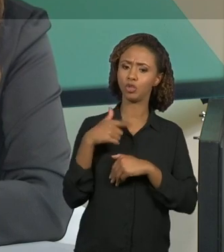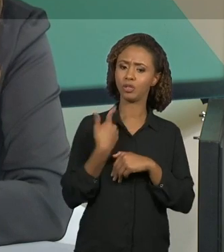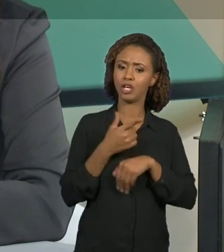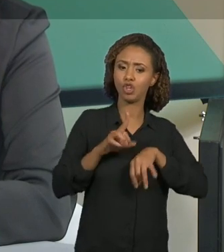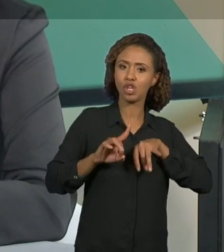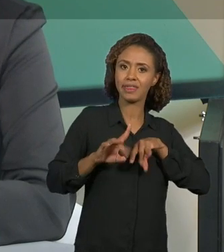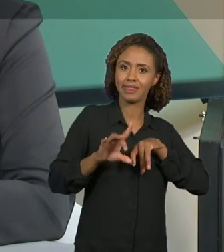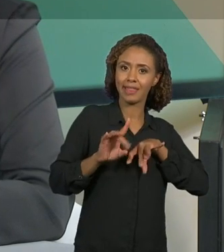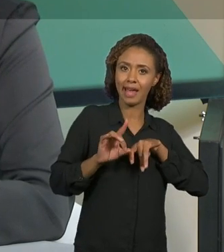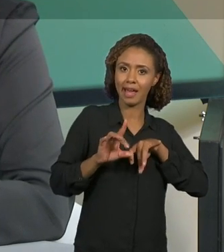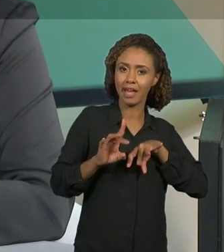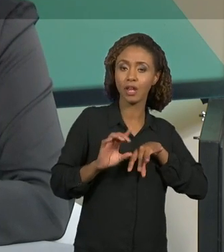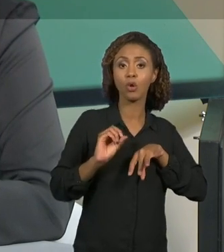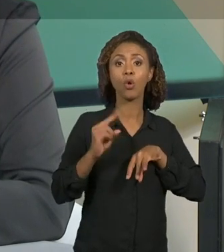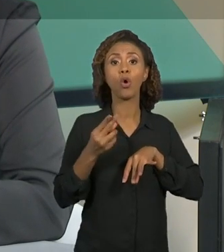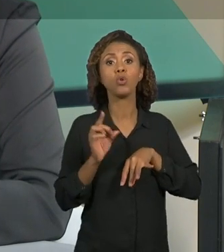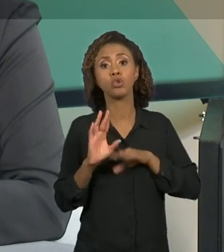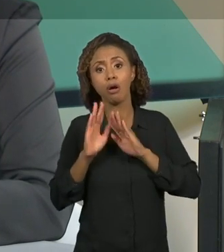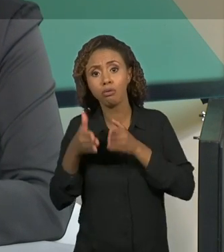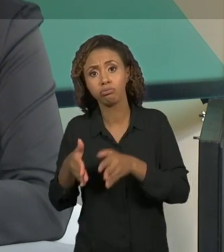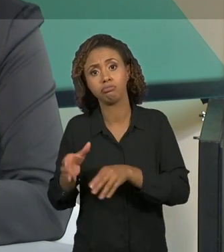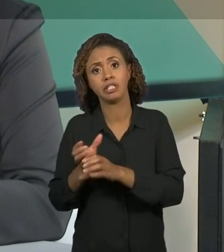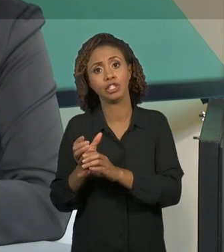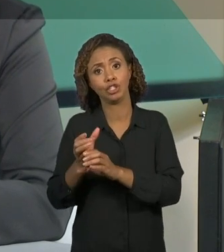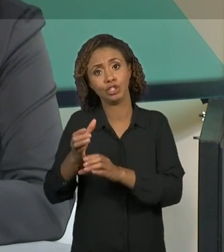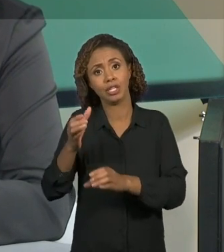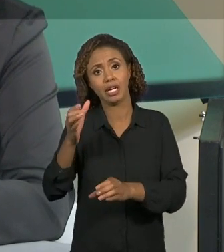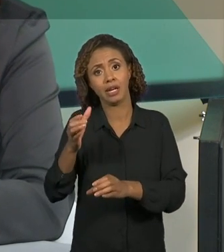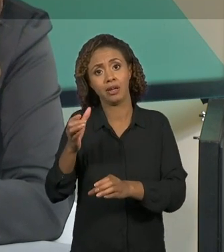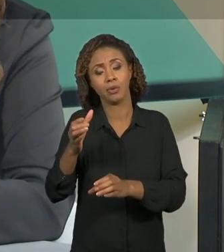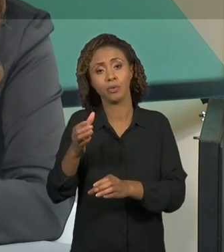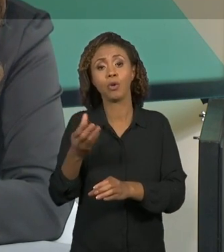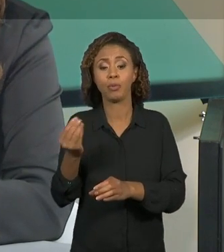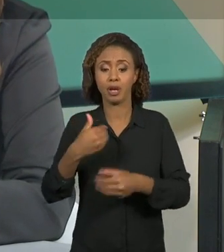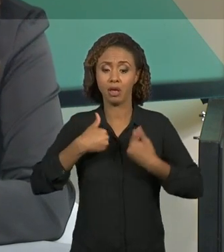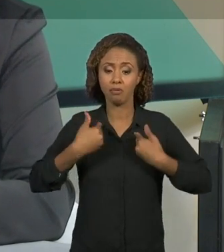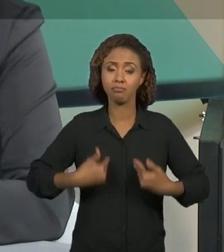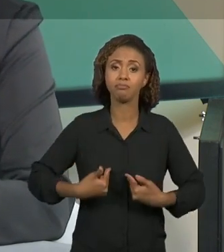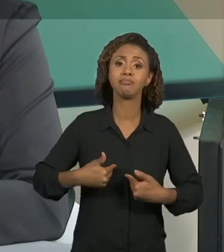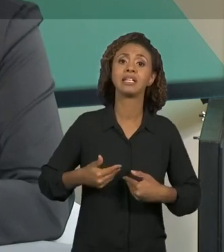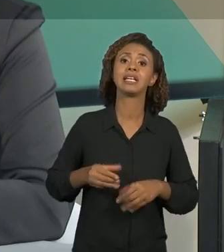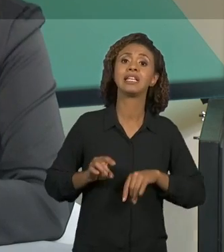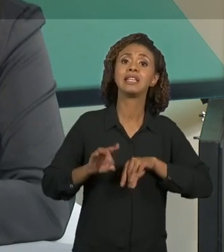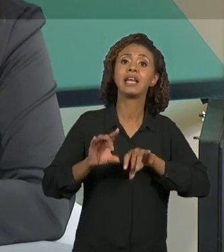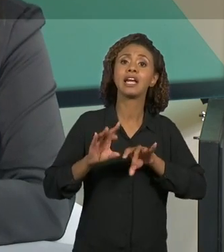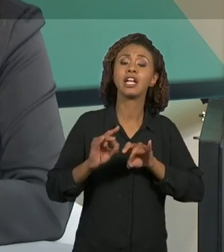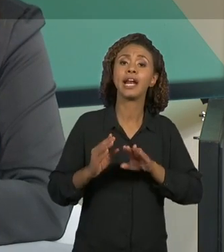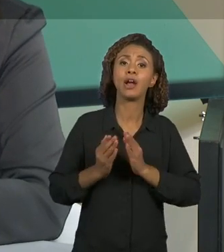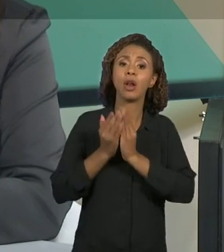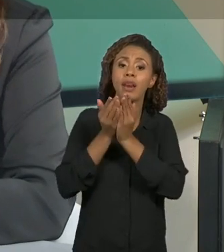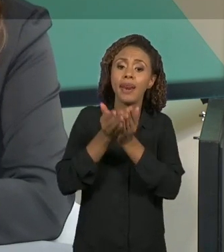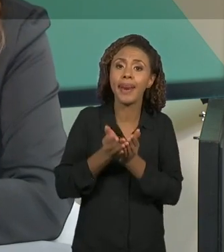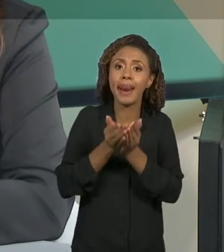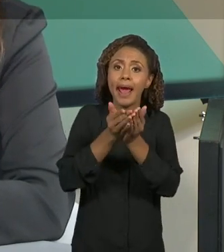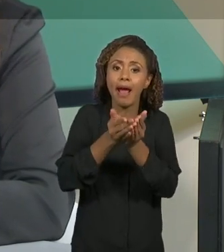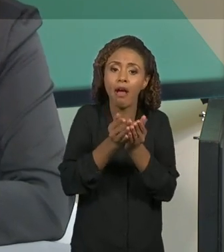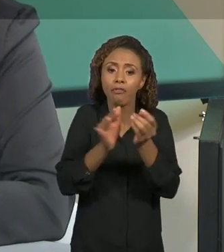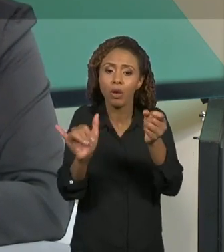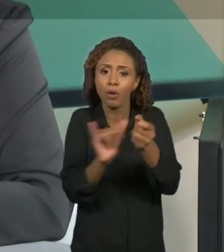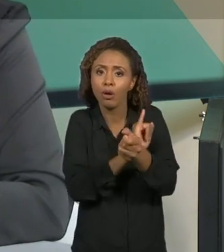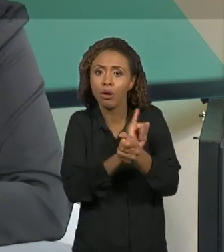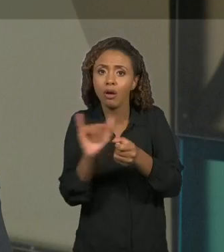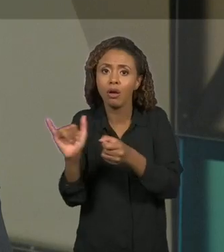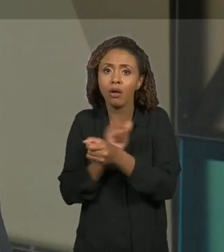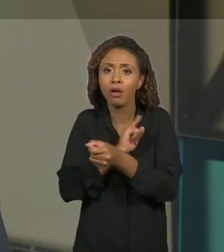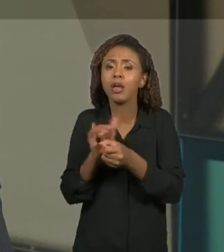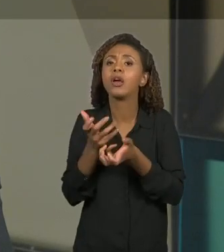ou seria voltado sua para engenheiros né porque ele é um tecnólogo em construção naval e ele quer saber quais são